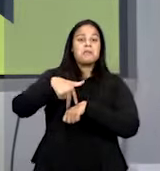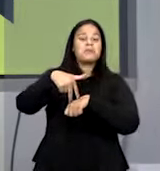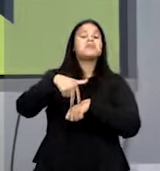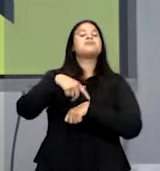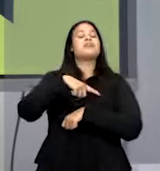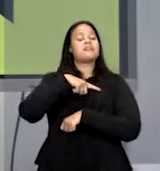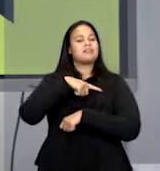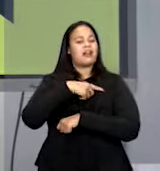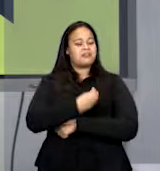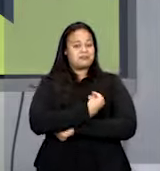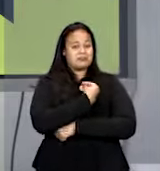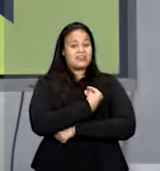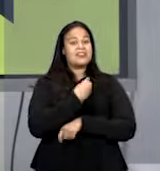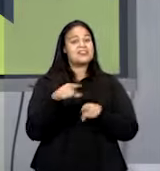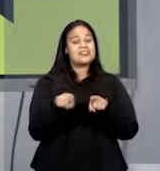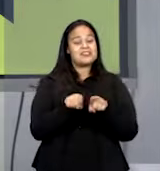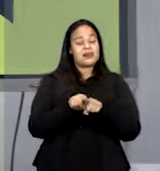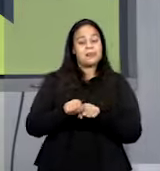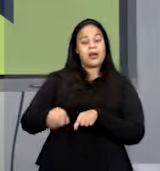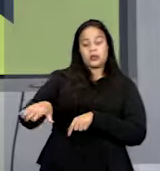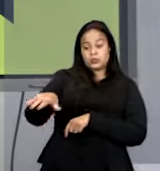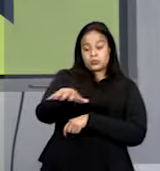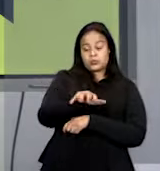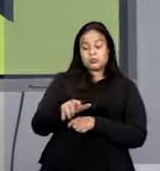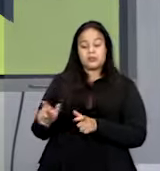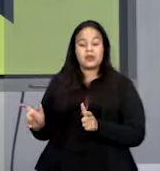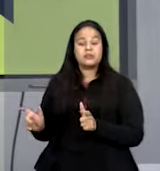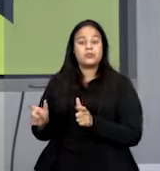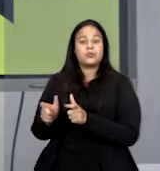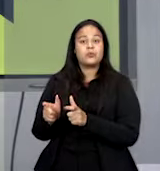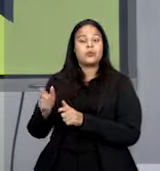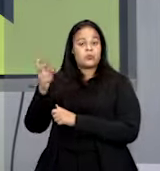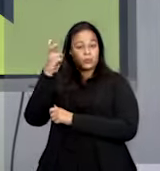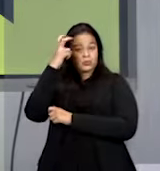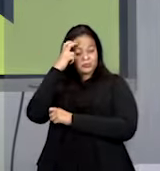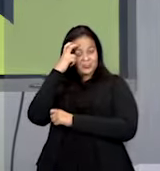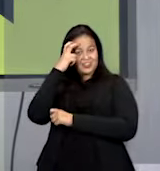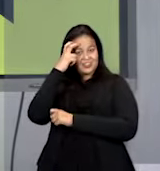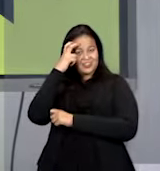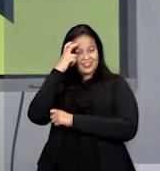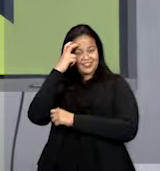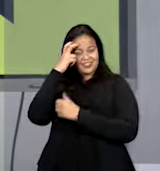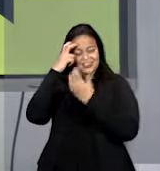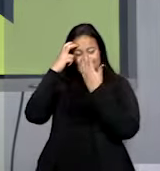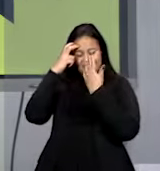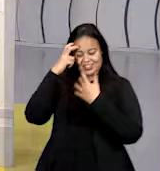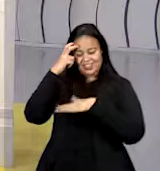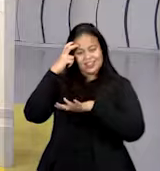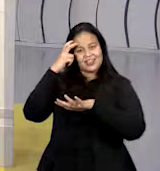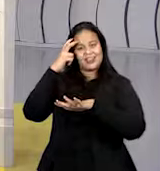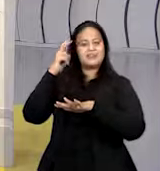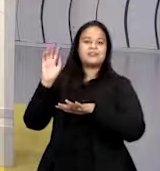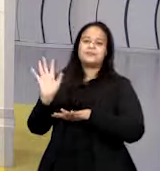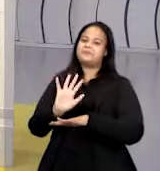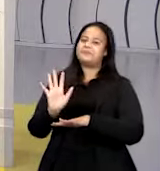habita esse espaço que é muito mais cultural do que natural.